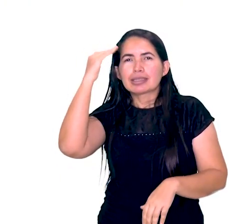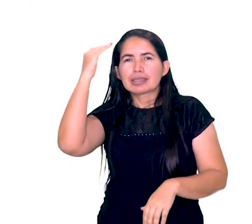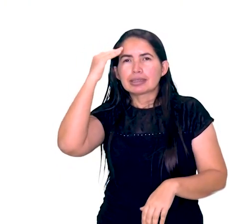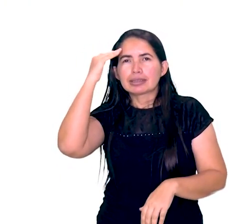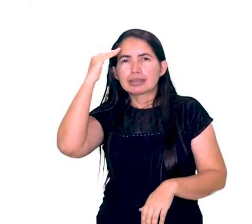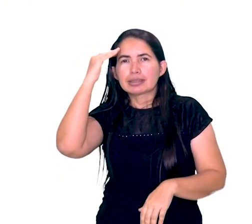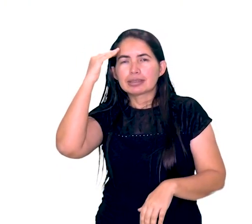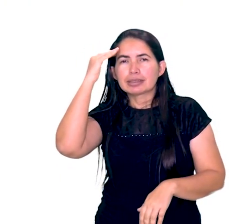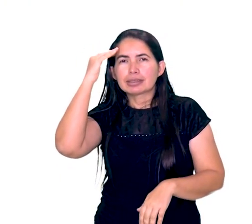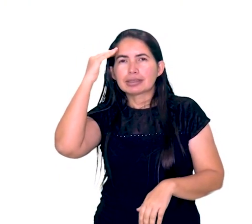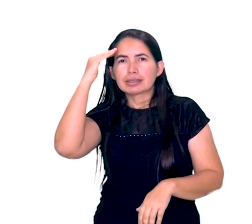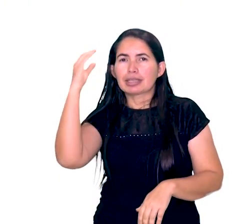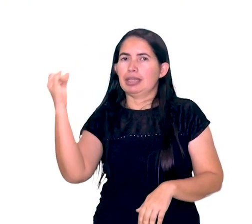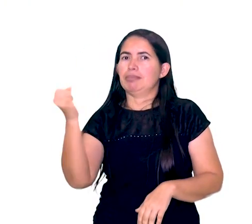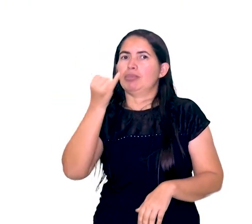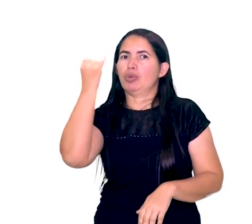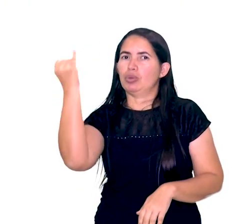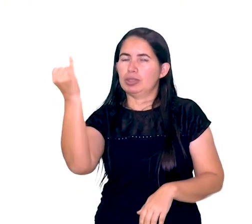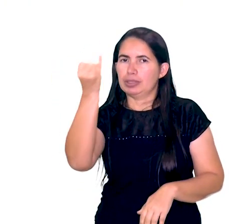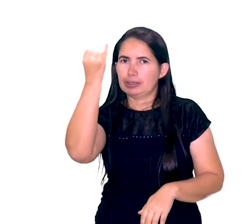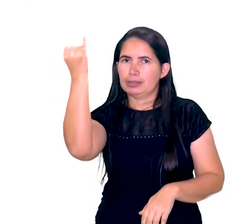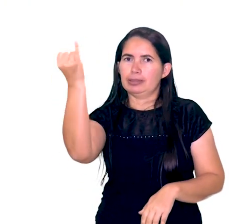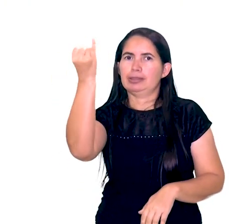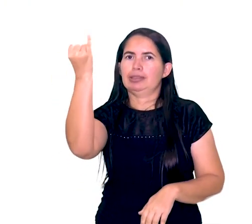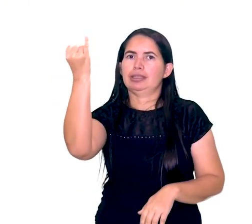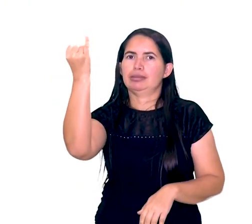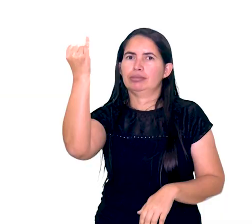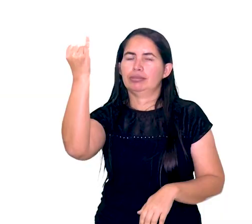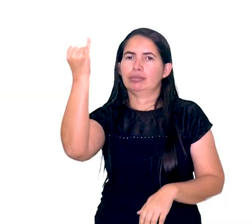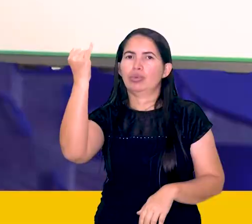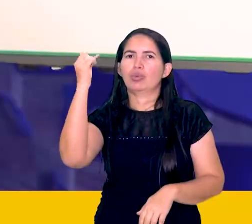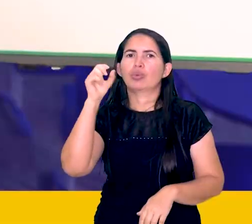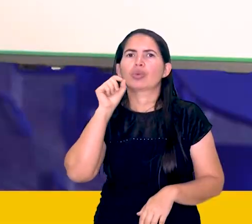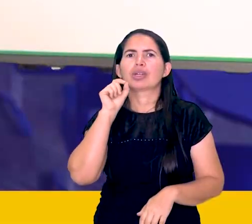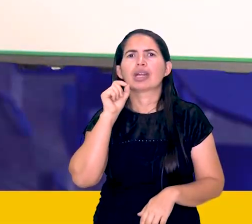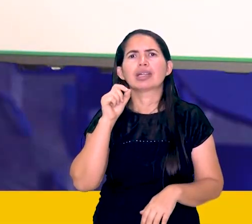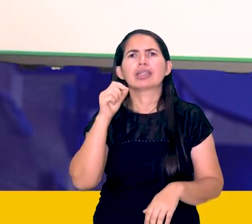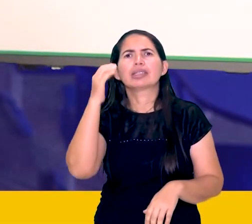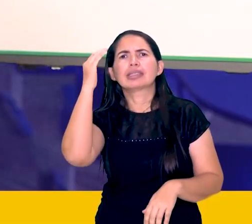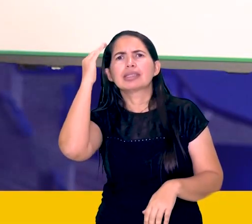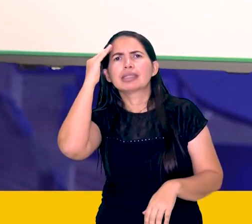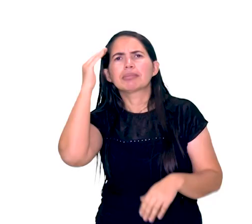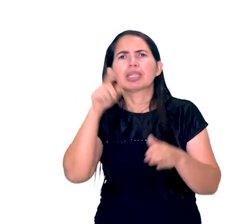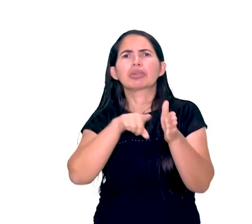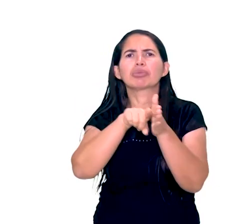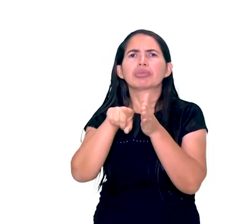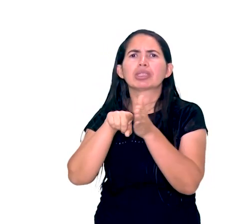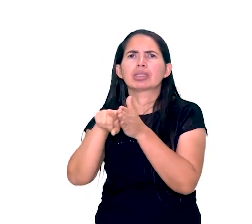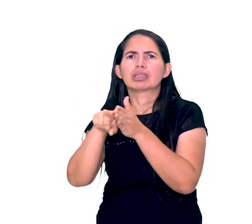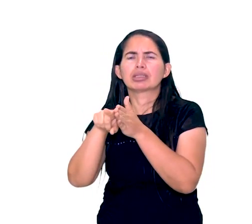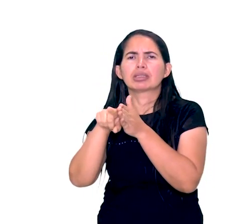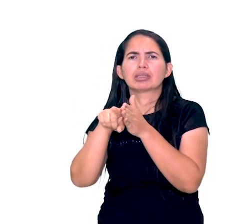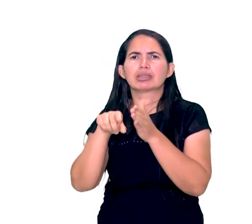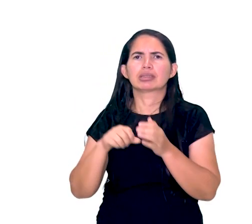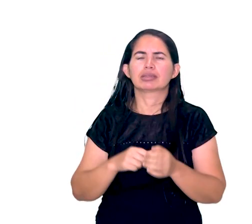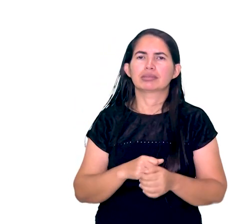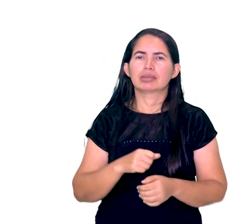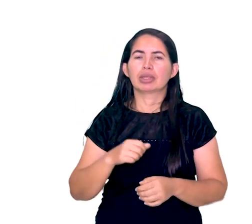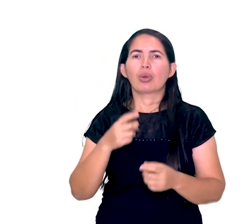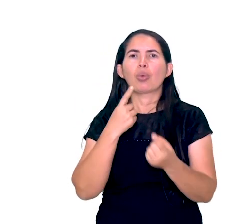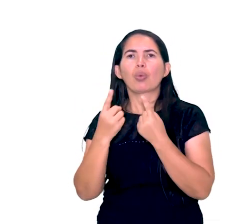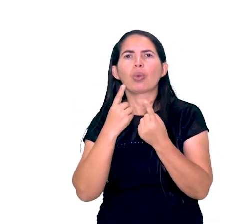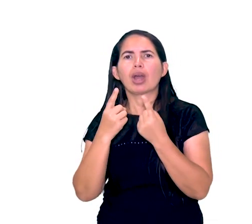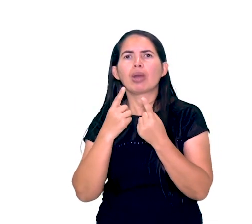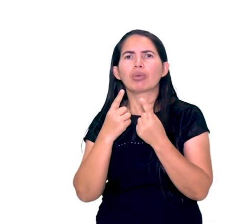entender. É importantíssimo entender o que se pede a questão. Venham comigo. Qual